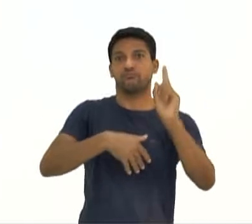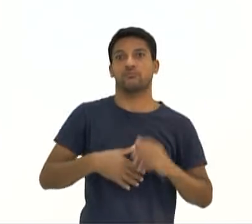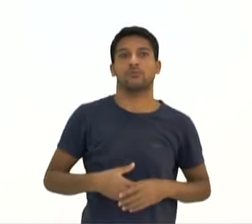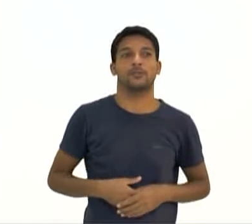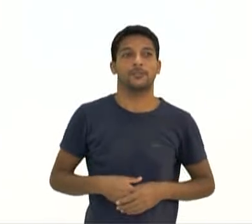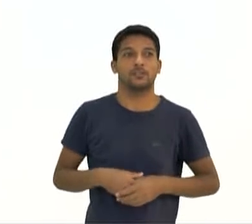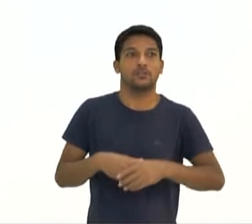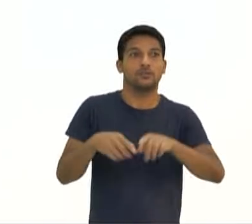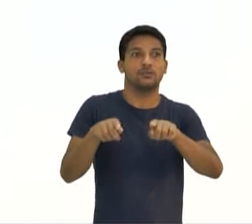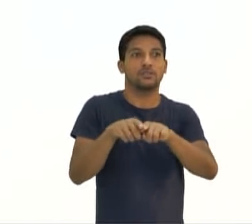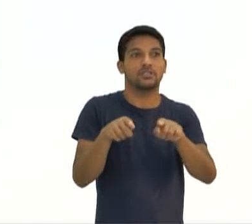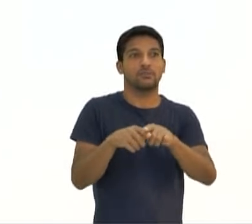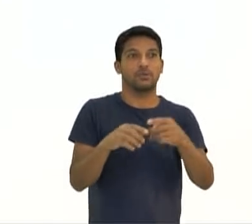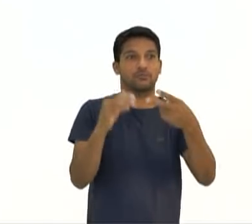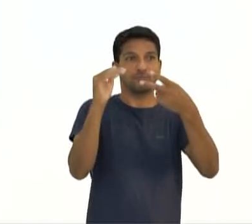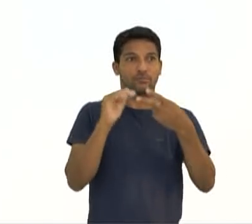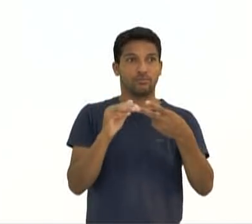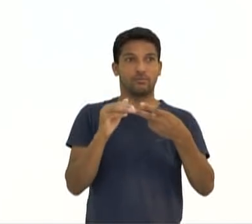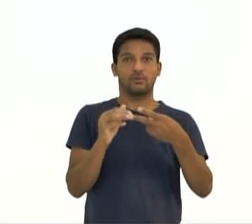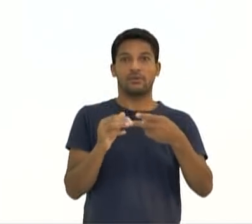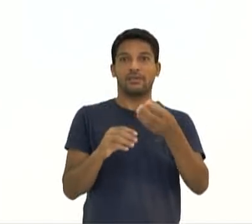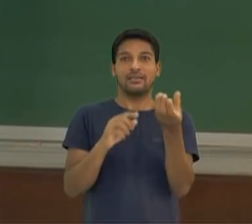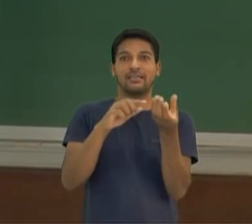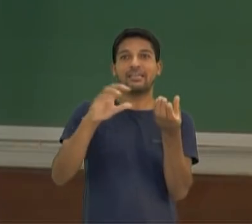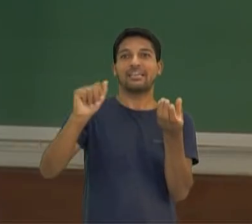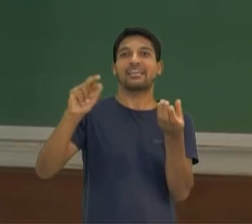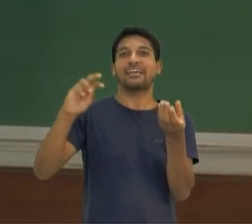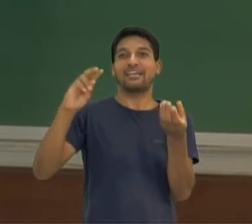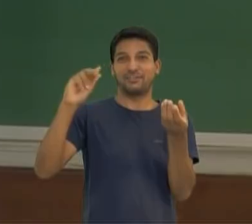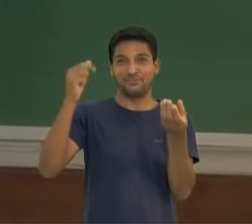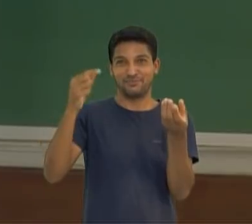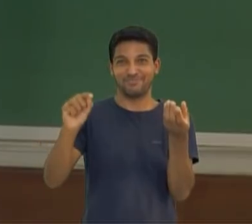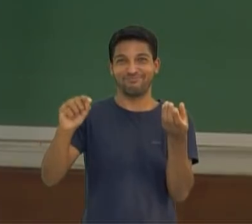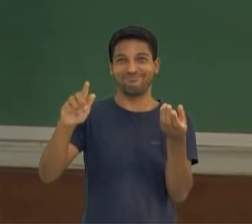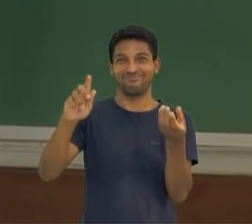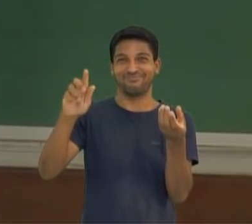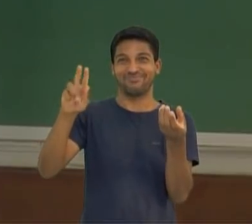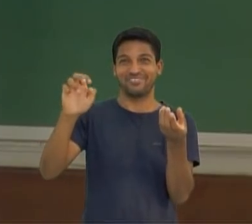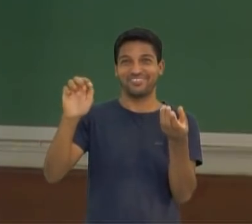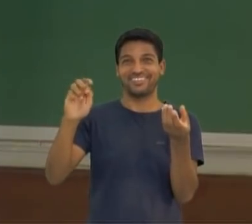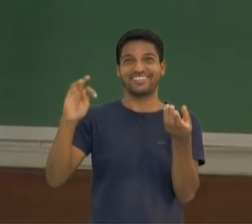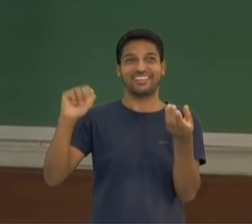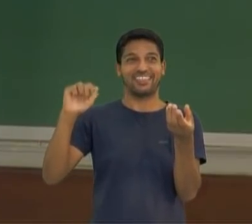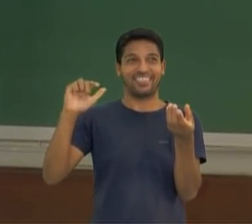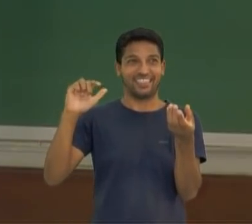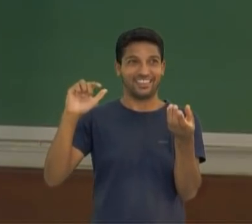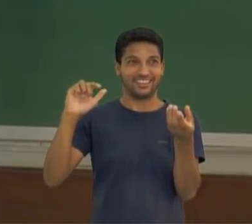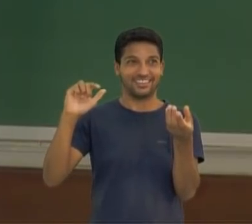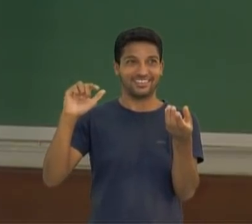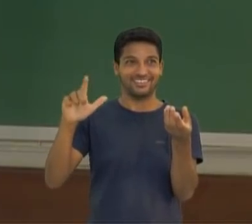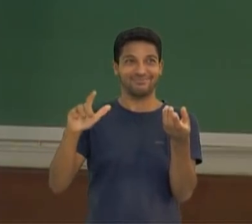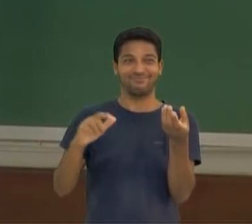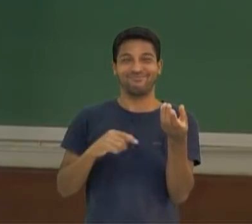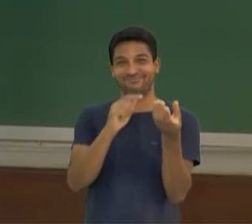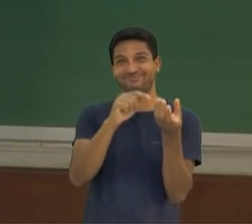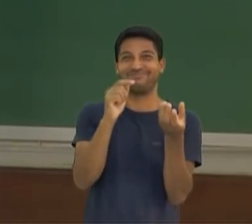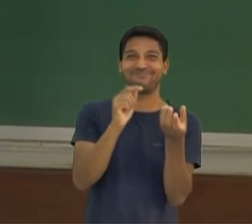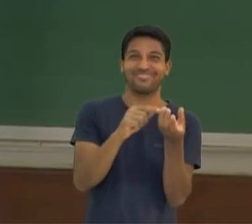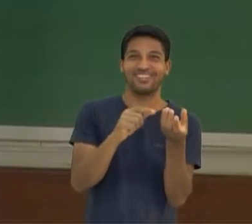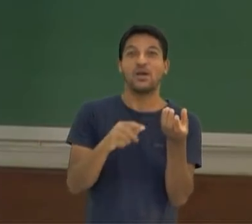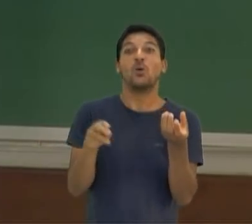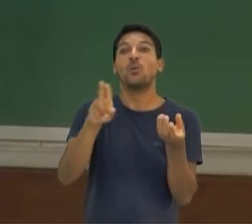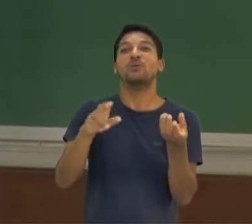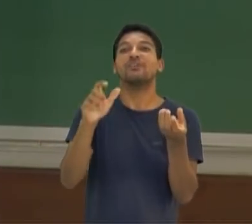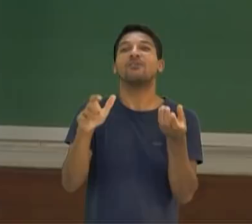lenha, fogão de lenha e uma rede na varanda. Desculpa, lembra dessa música? Além de diversos setores